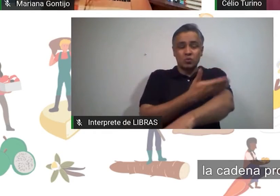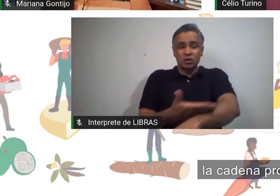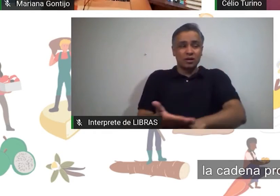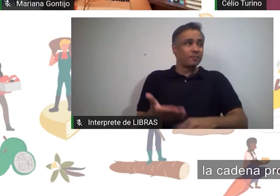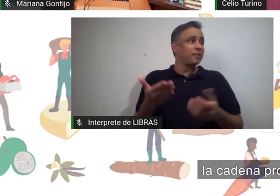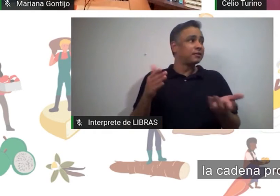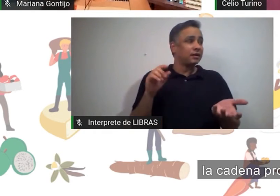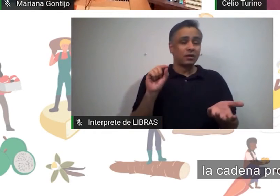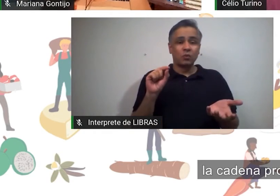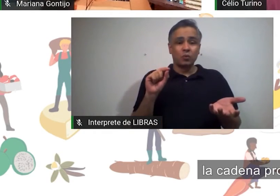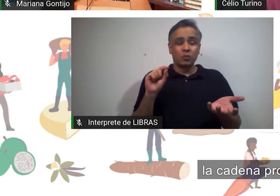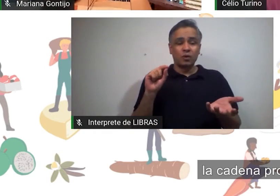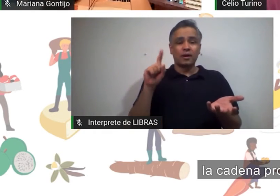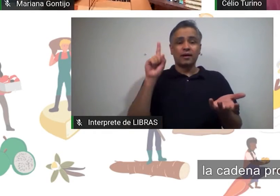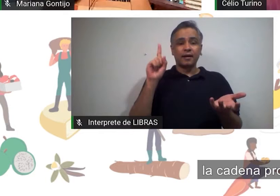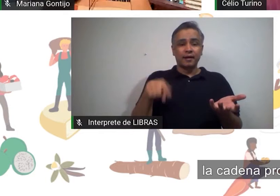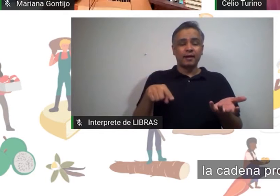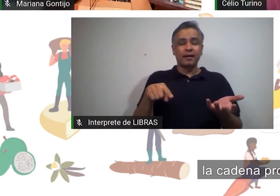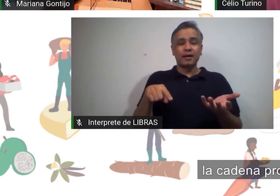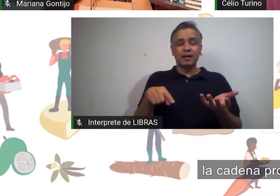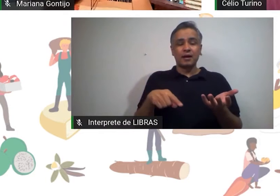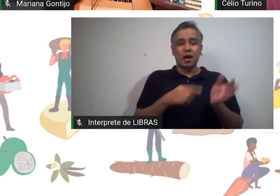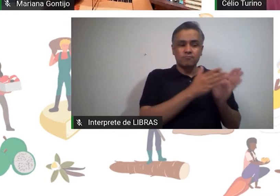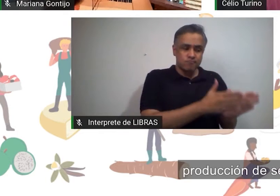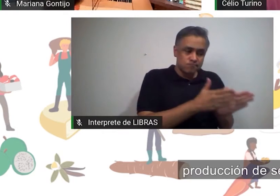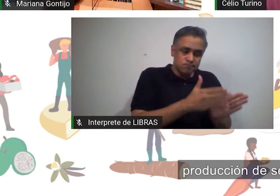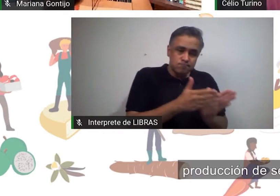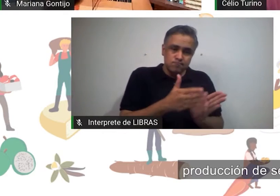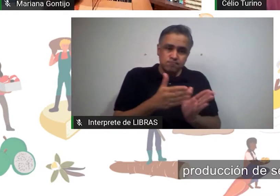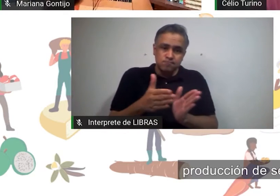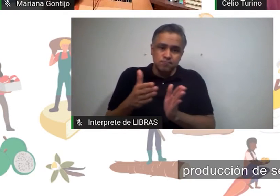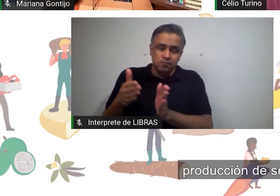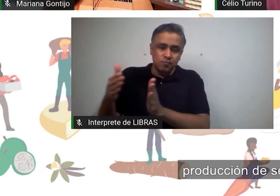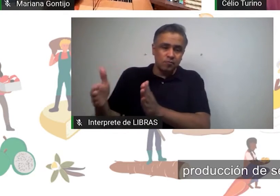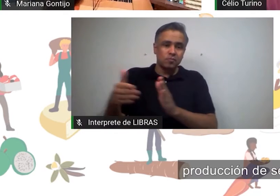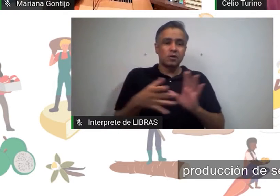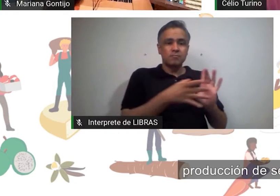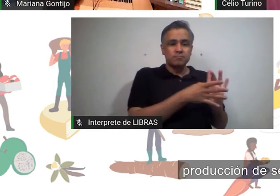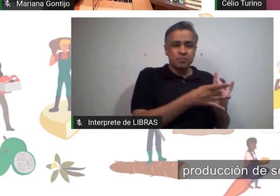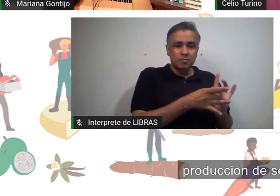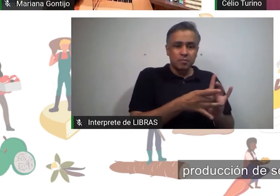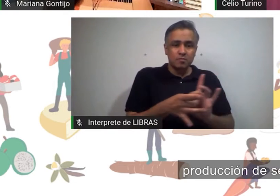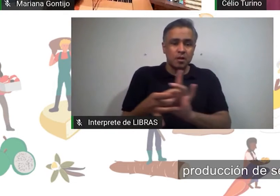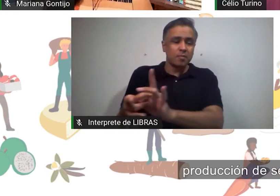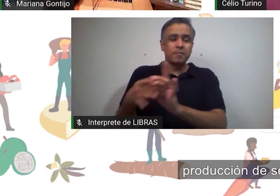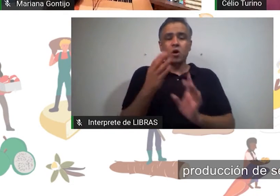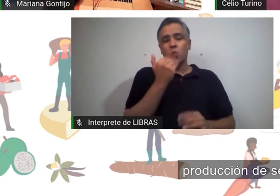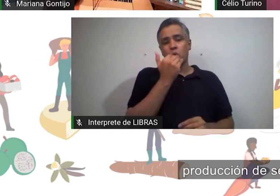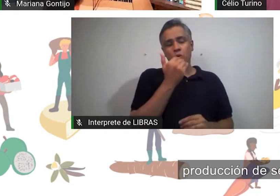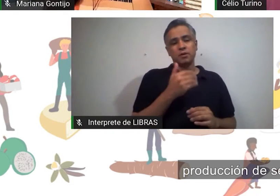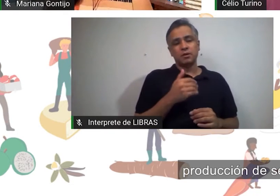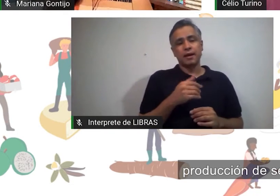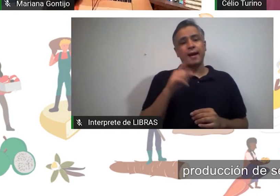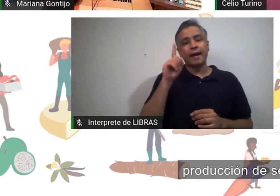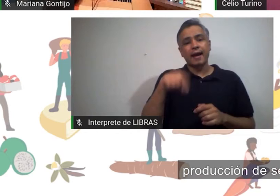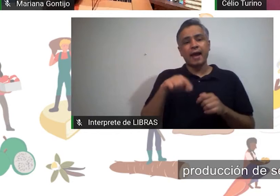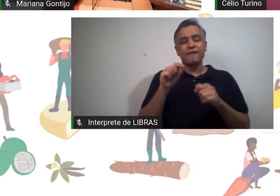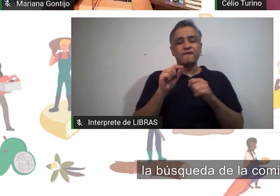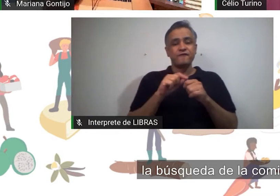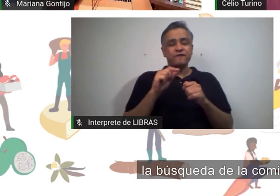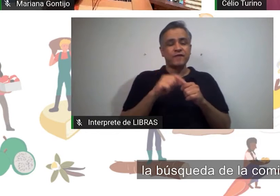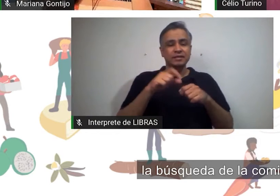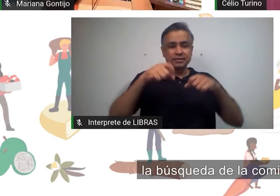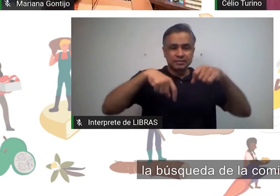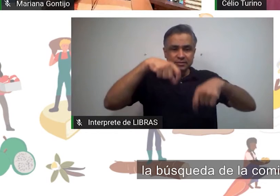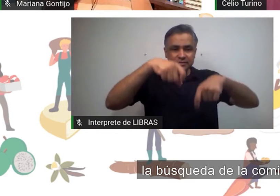a cadeia produtiva da alimentação. É produção de semente, é a produção agrícola,